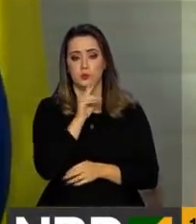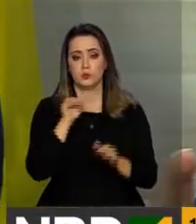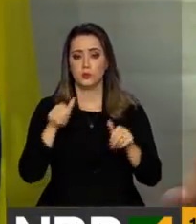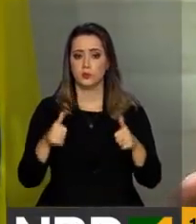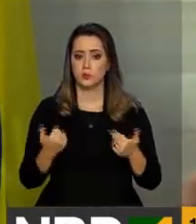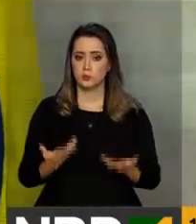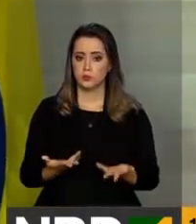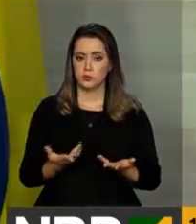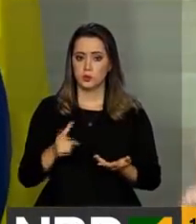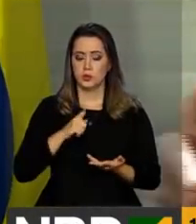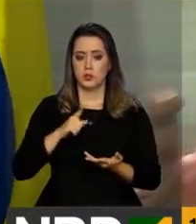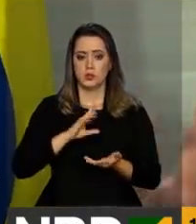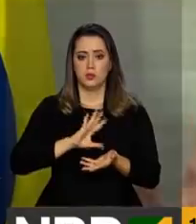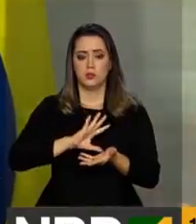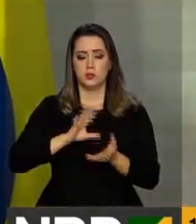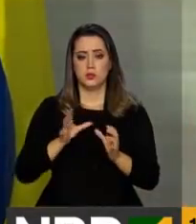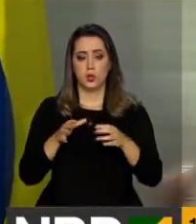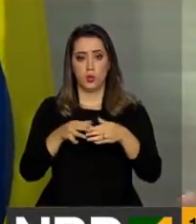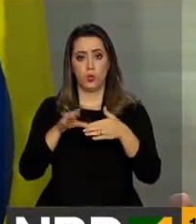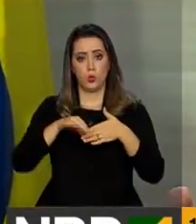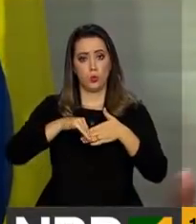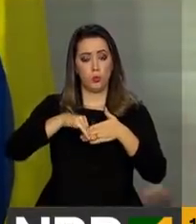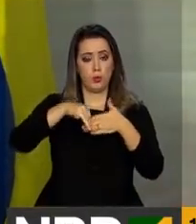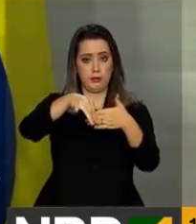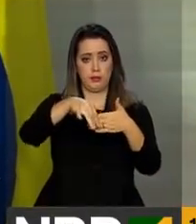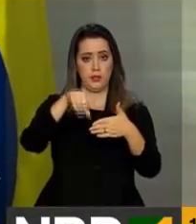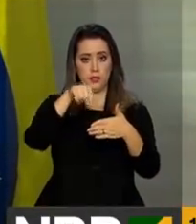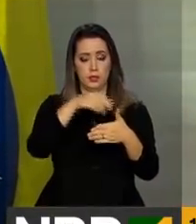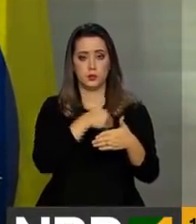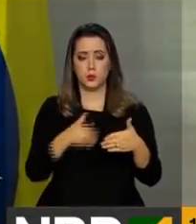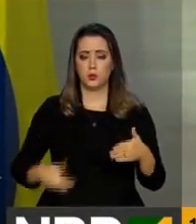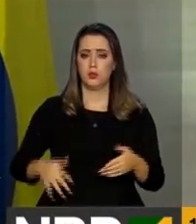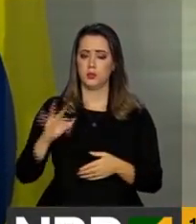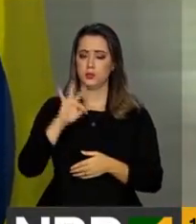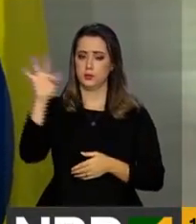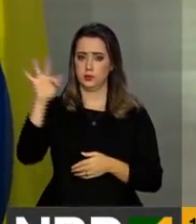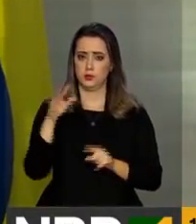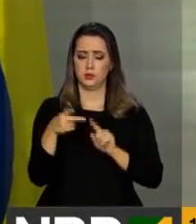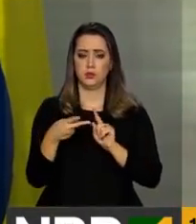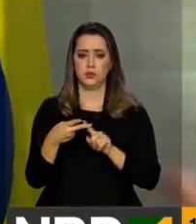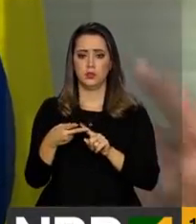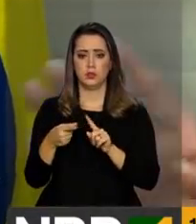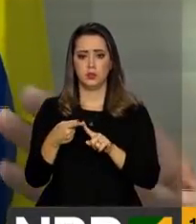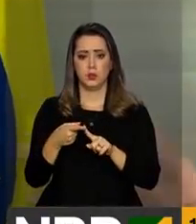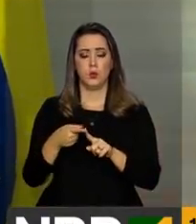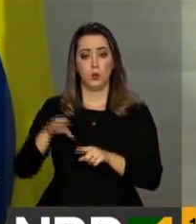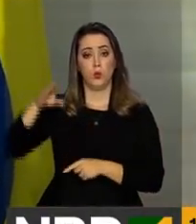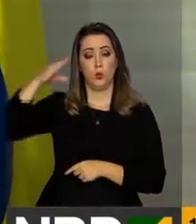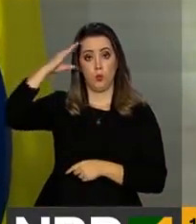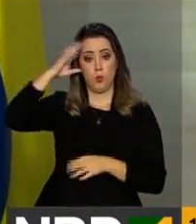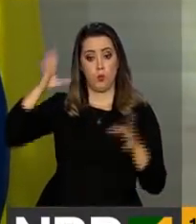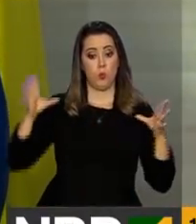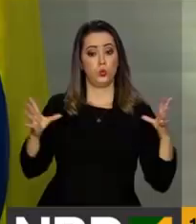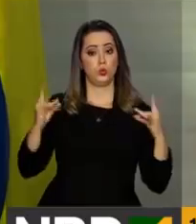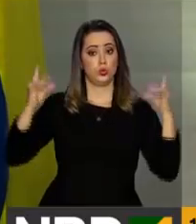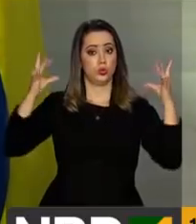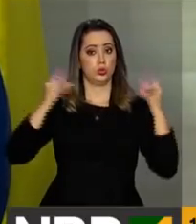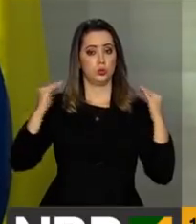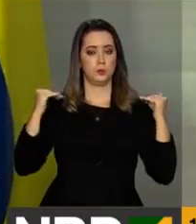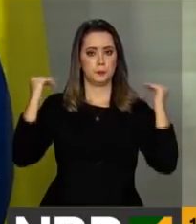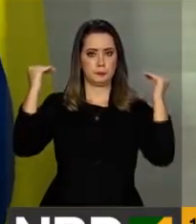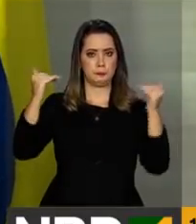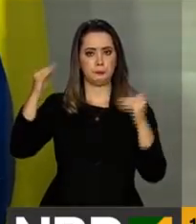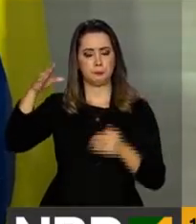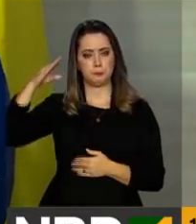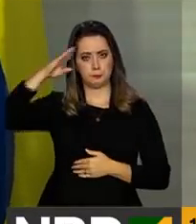Isto contará com uma coordenação federal, comandada por um general do Exército, portanto, o ministro Saul